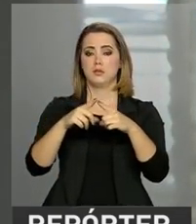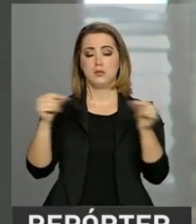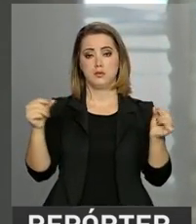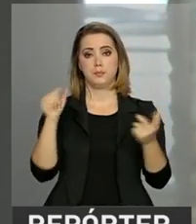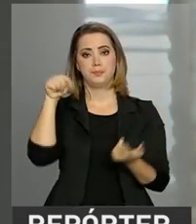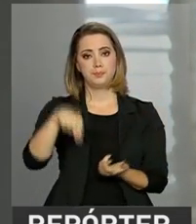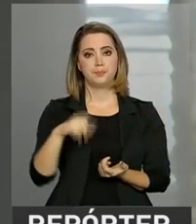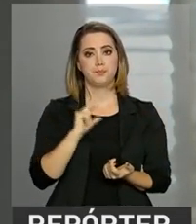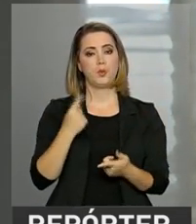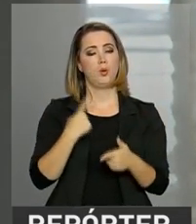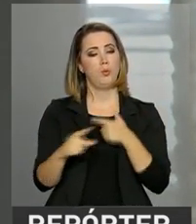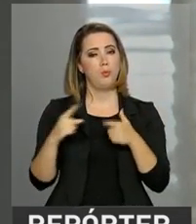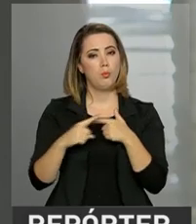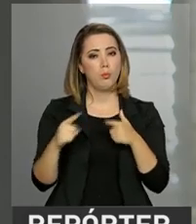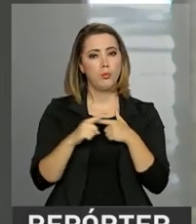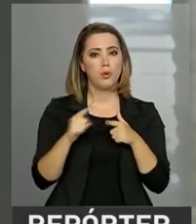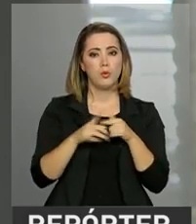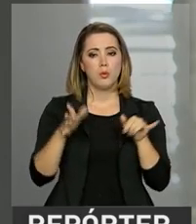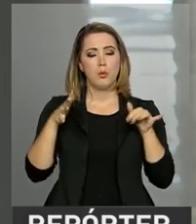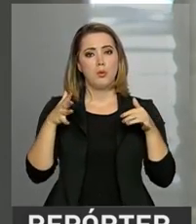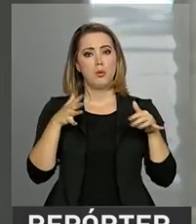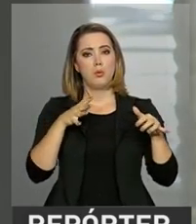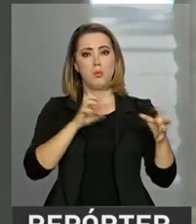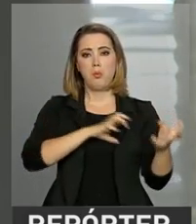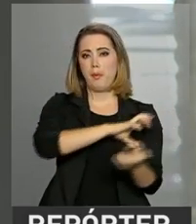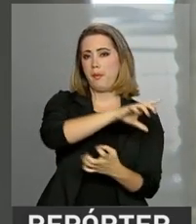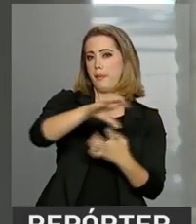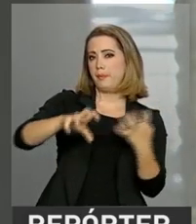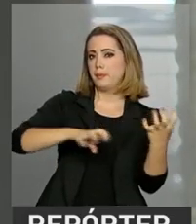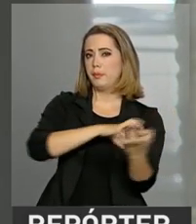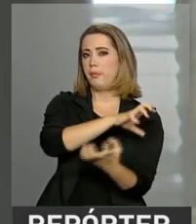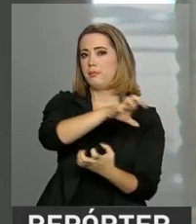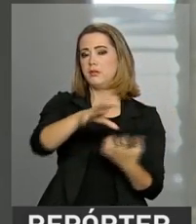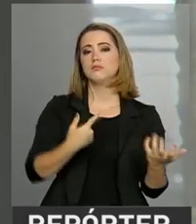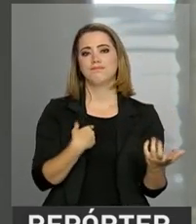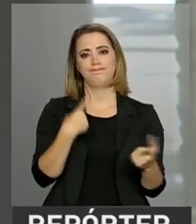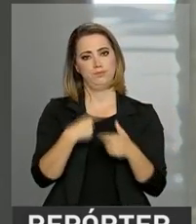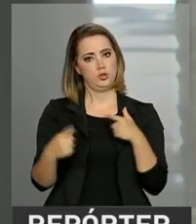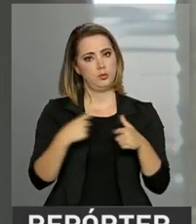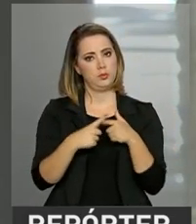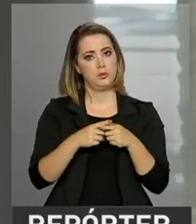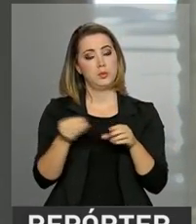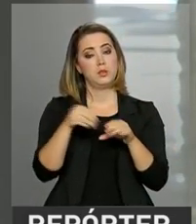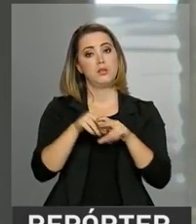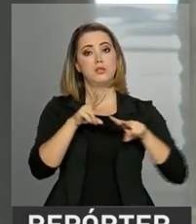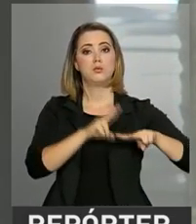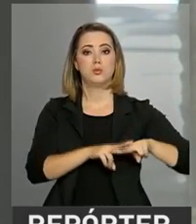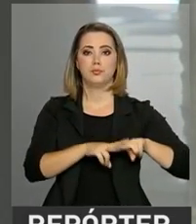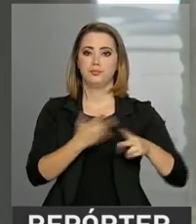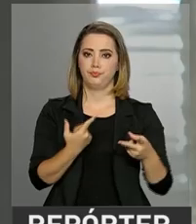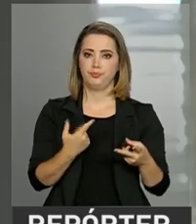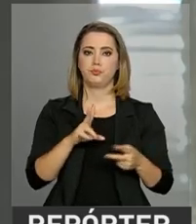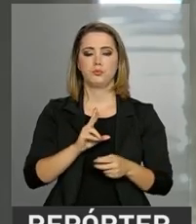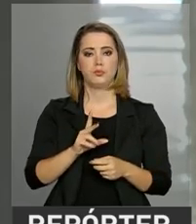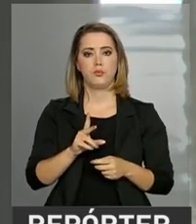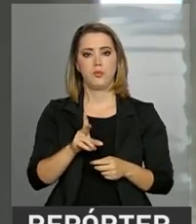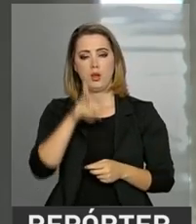grave crise para controlar rebeliões e resolver outros problemas em presídios a força tarefa de intervenção penitenciária